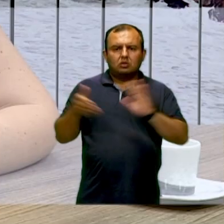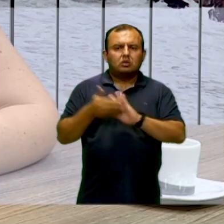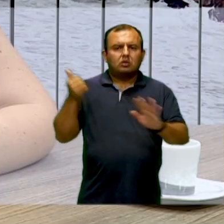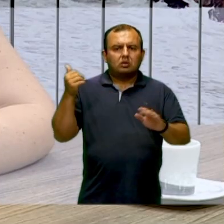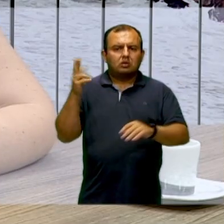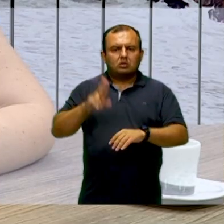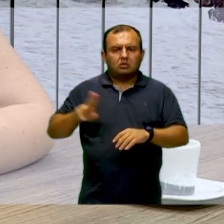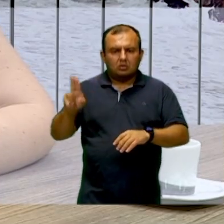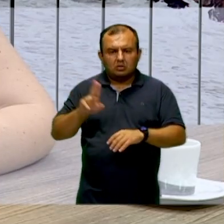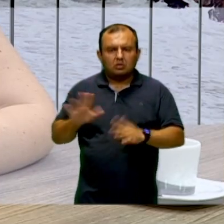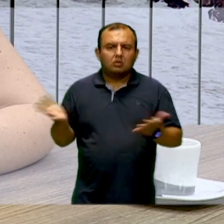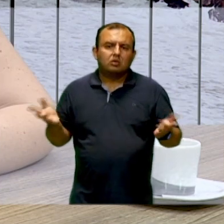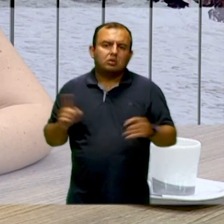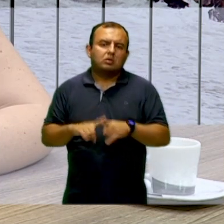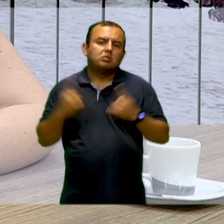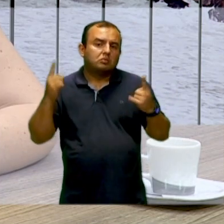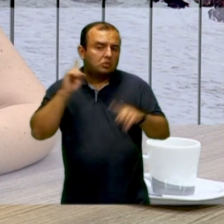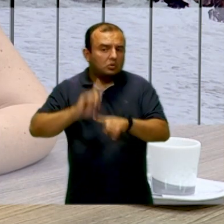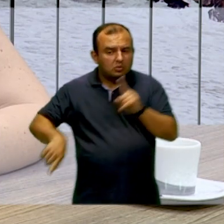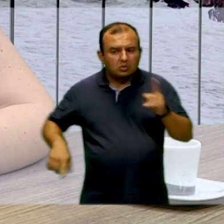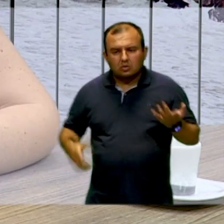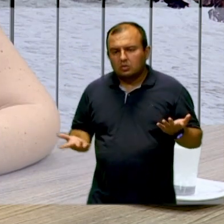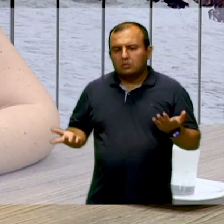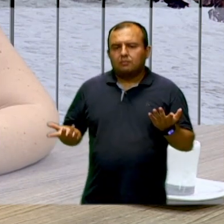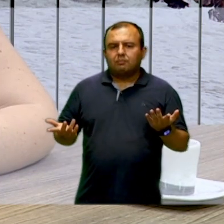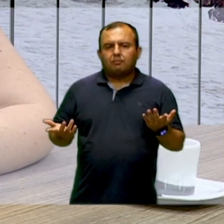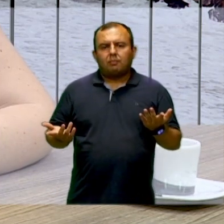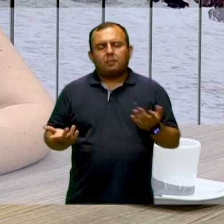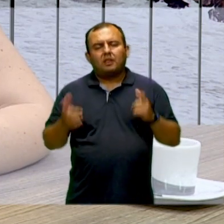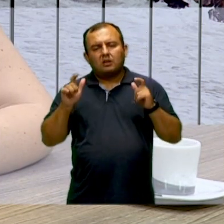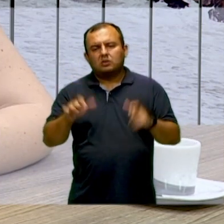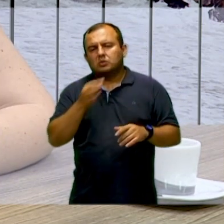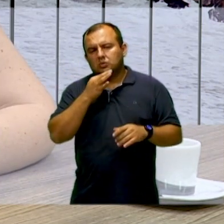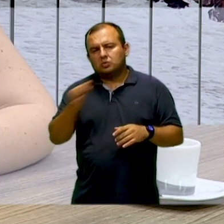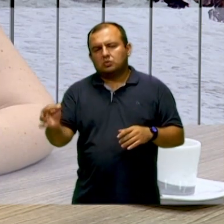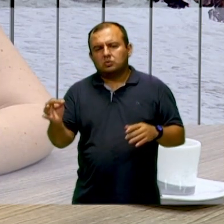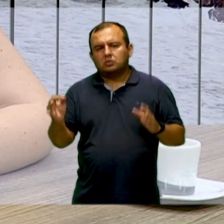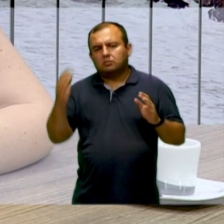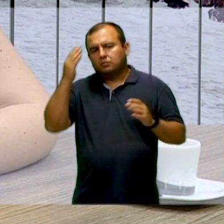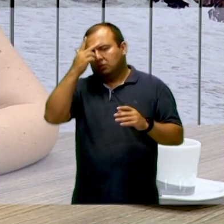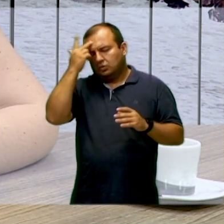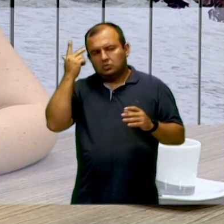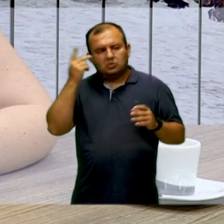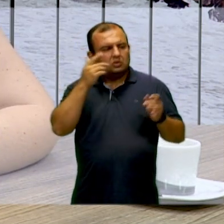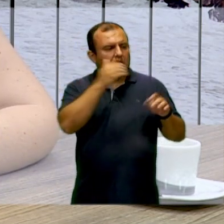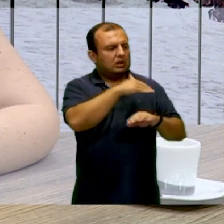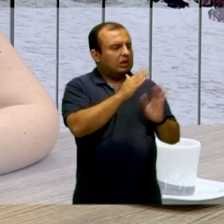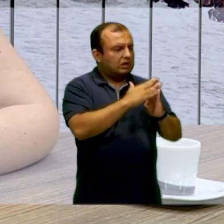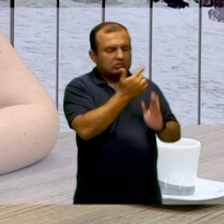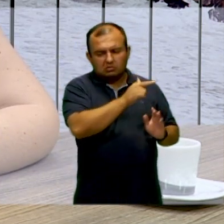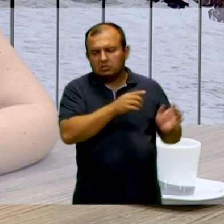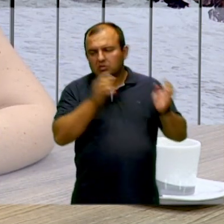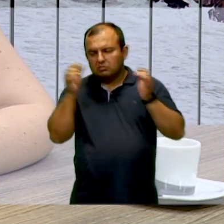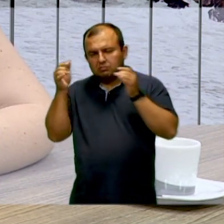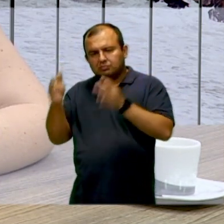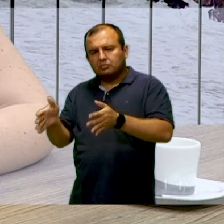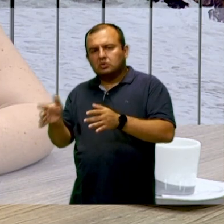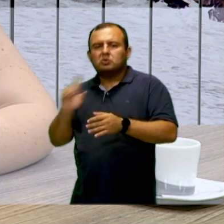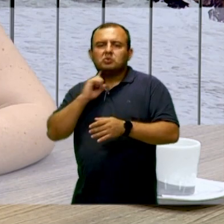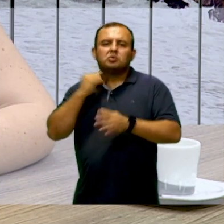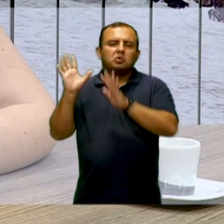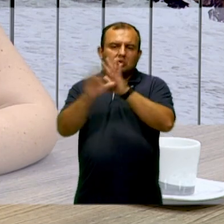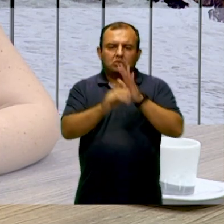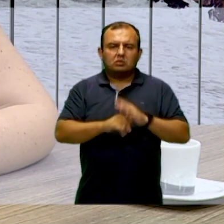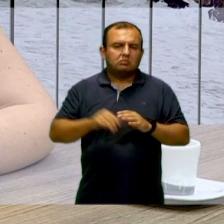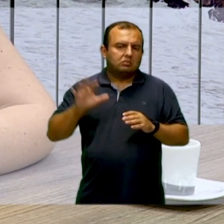estão utilizando. Mas não pode. E é um ambiente horrível, está lá cheio de morador de rua, sujo, já roubaram o que tinha para roubar,